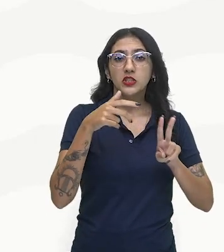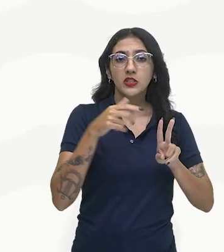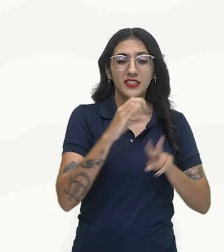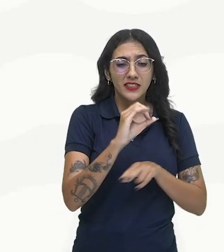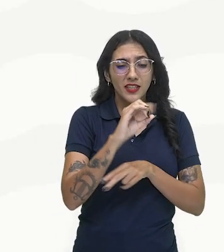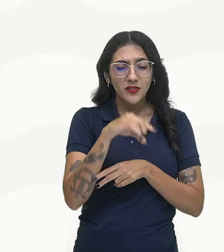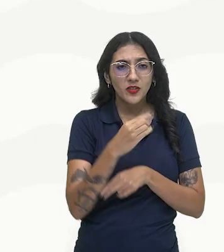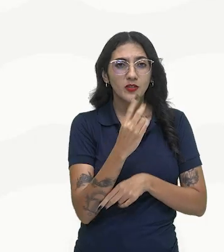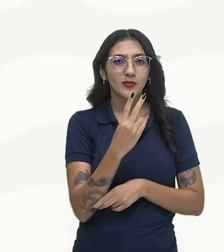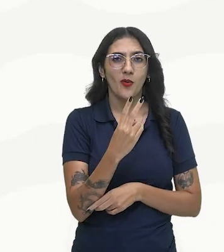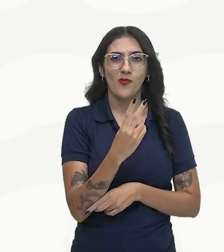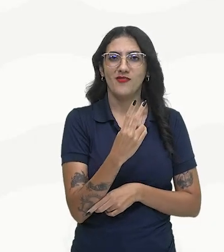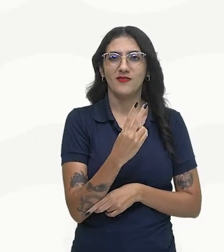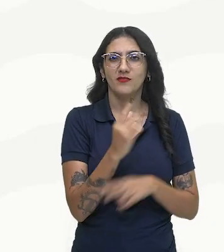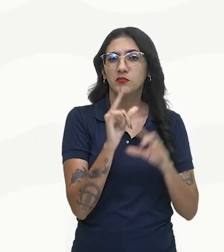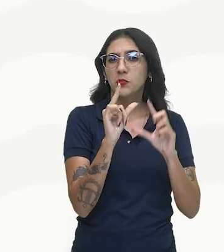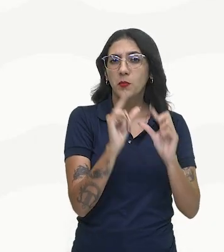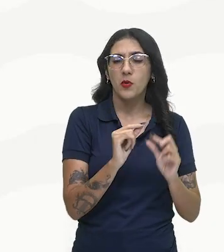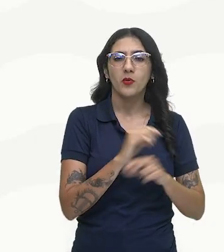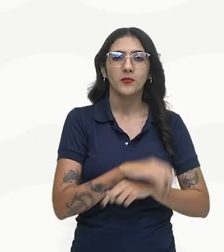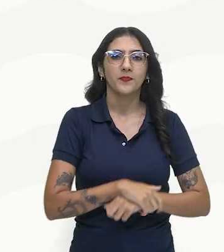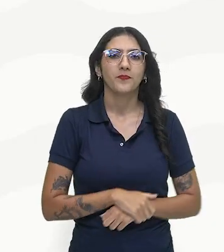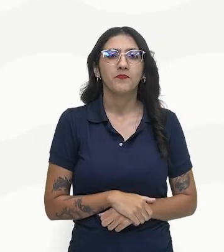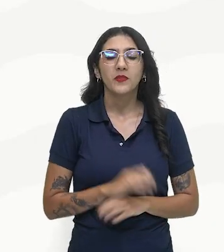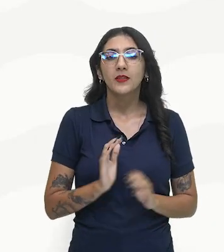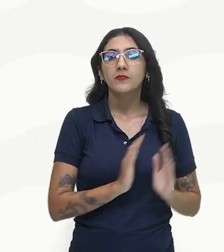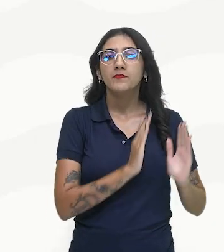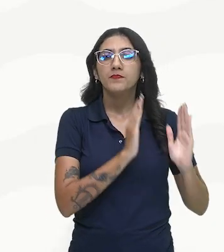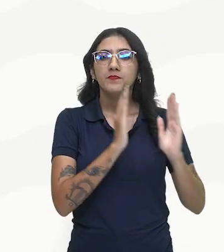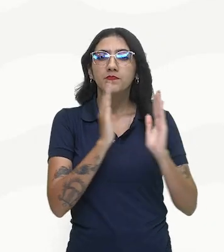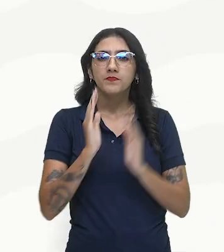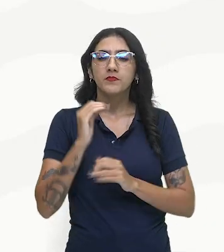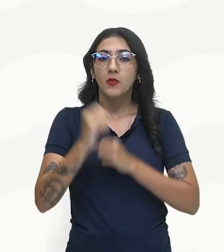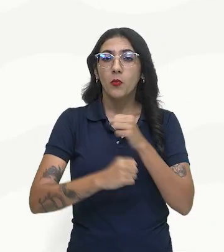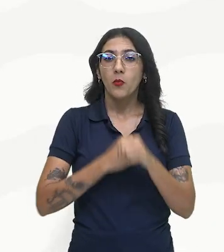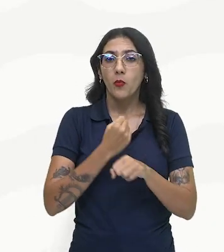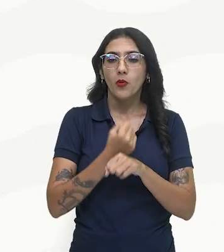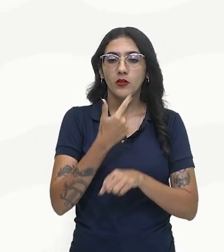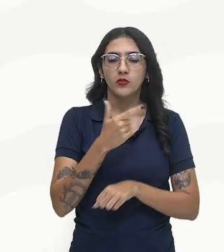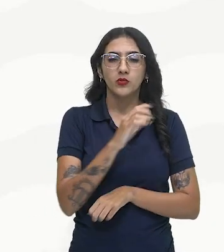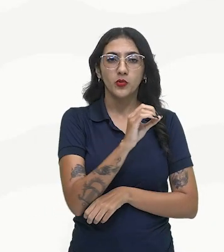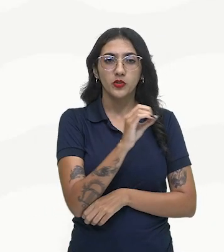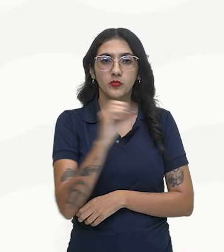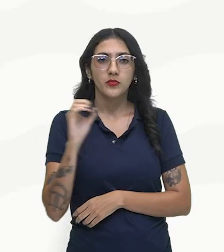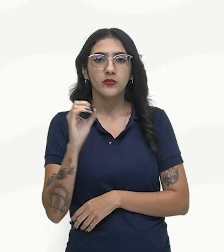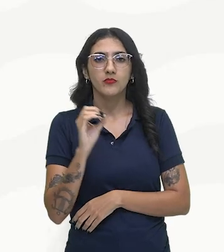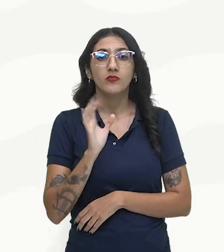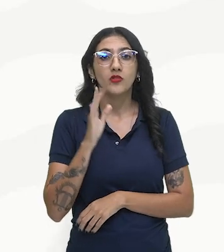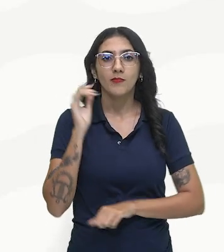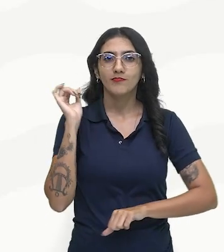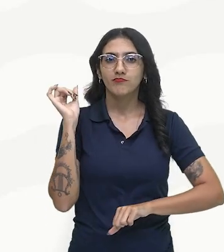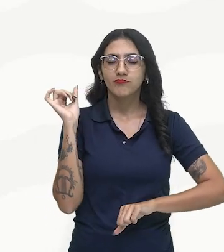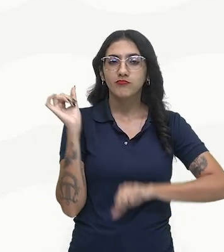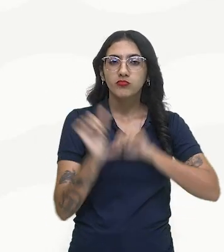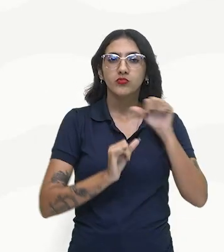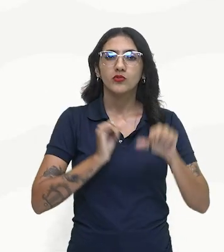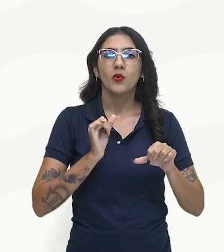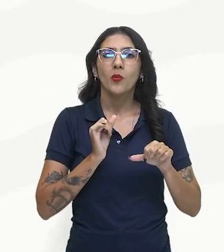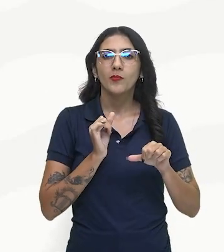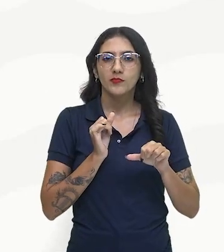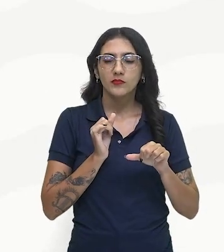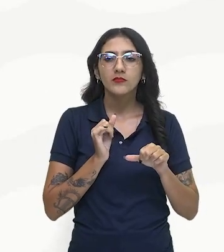número muito baixo. Quando a gente vem para o ano 2000, a gente vê uma variação ali ainda maior na